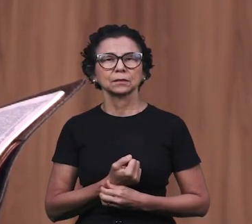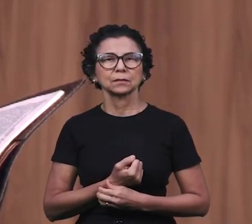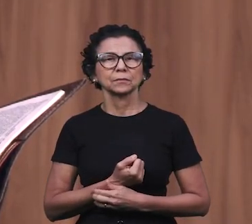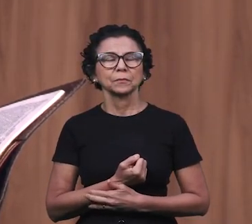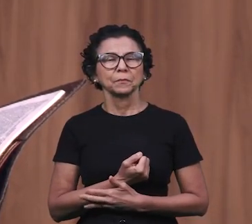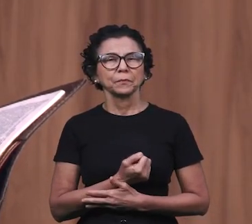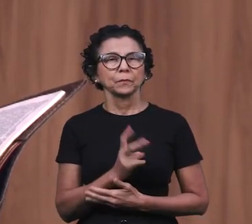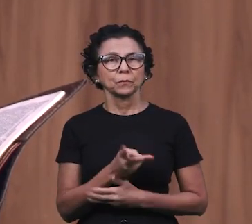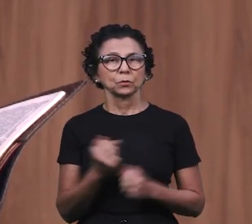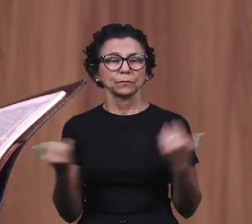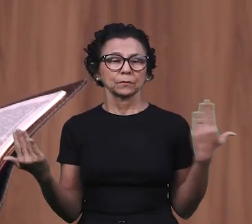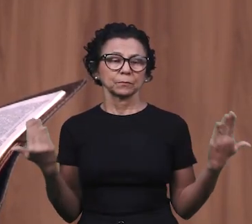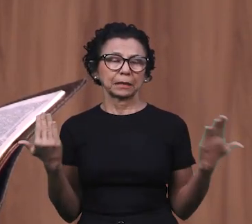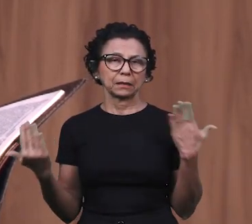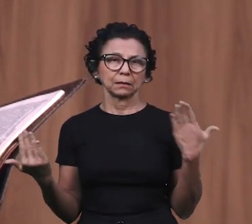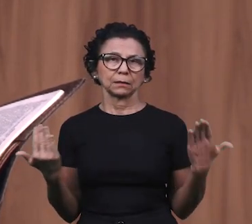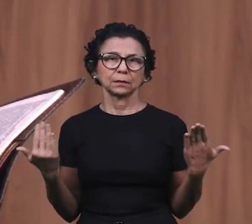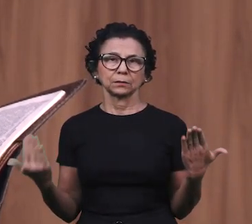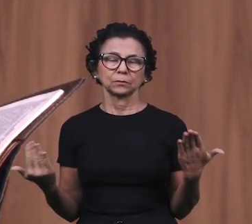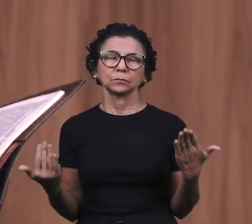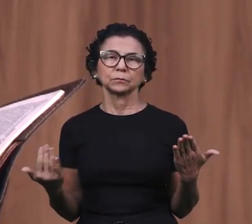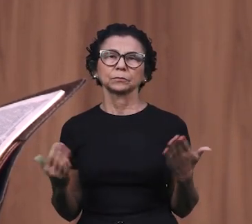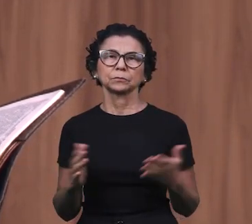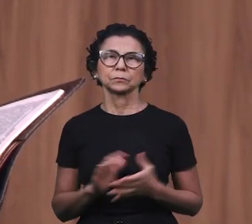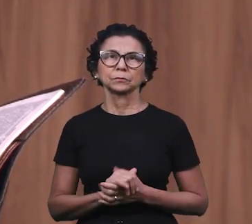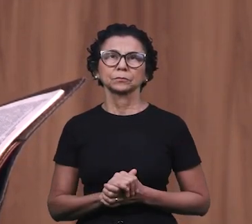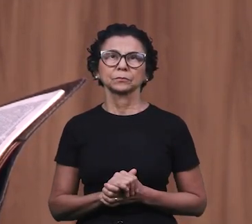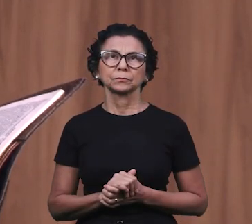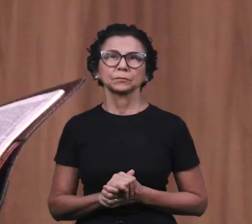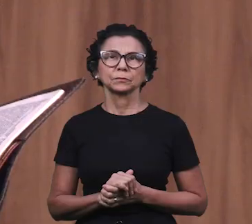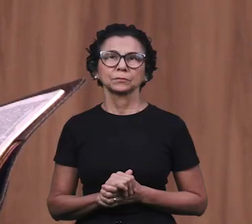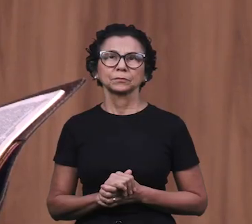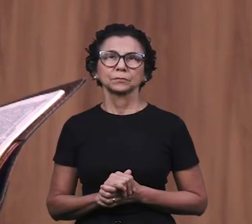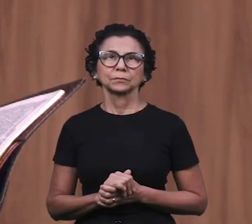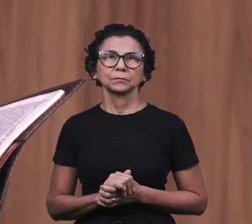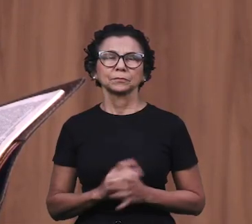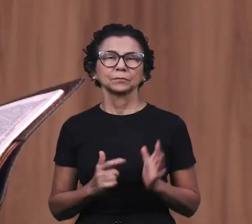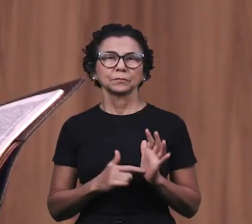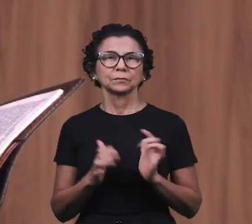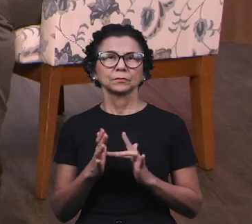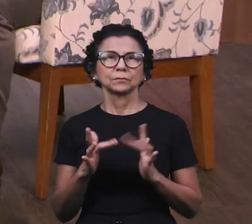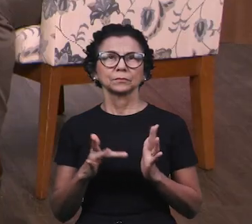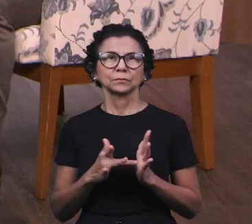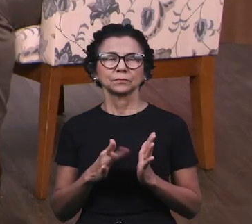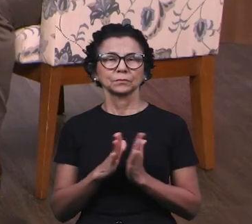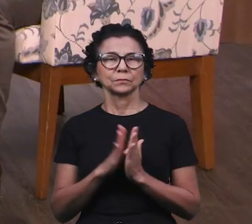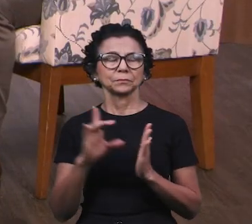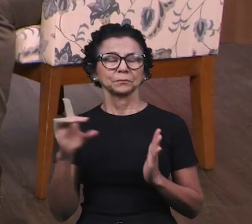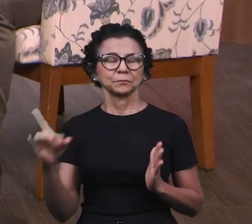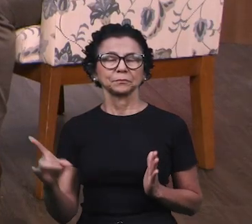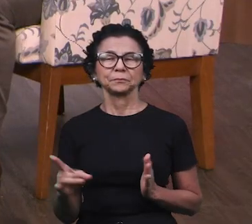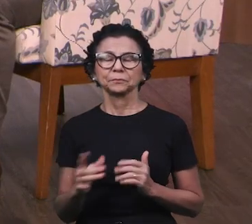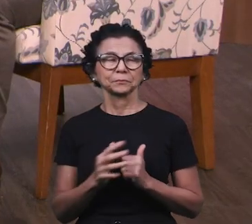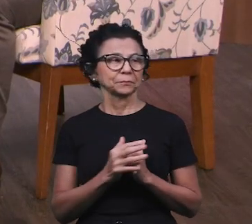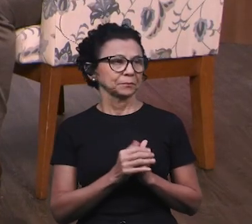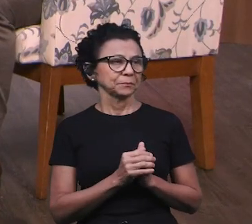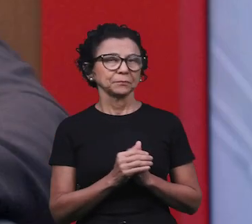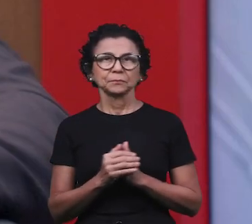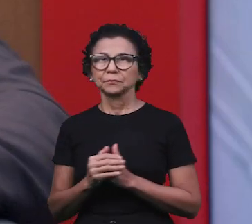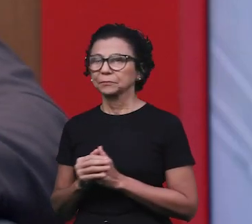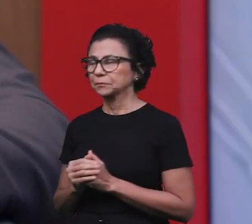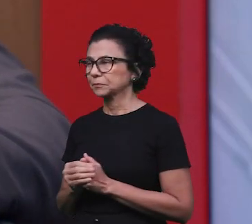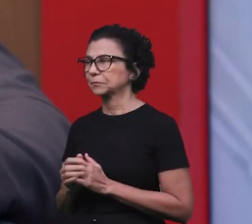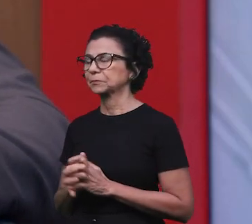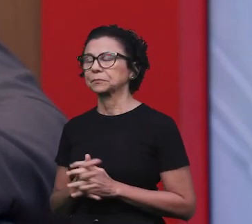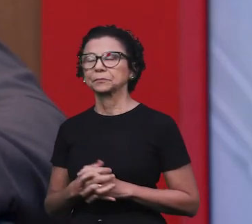paralelos que vamos fazer, mostrar Jesus em toda a Bíblia. Amém, pastor Lourenço? Amém, amém, pastor Luiz. Nós